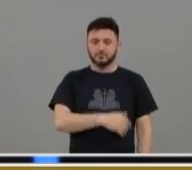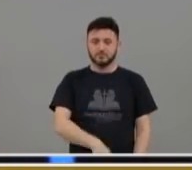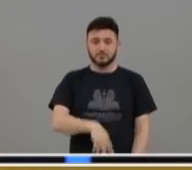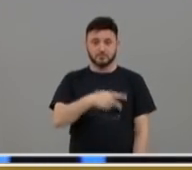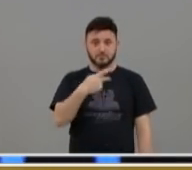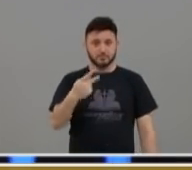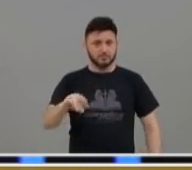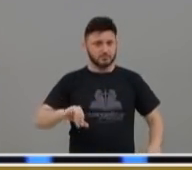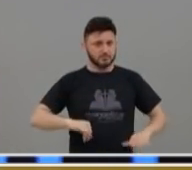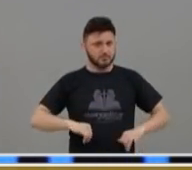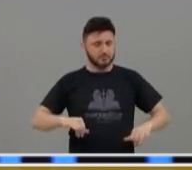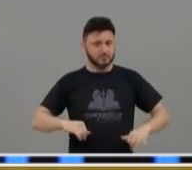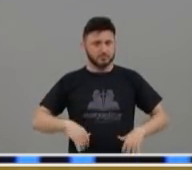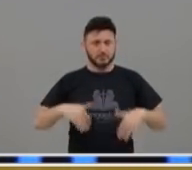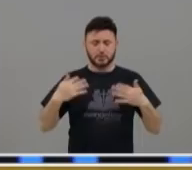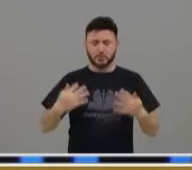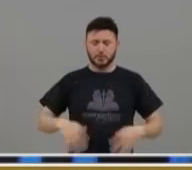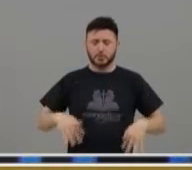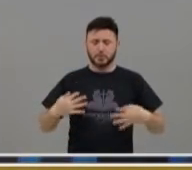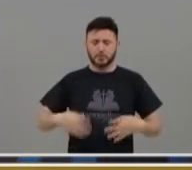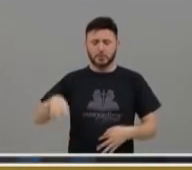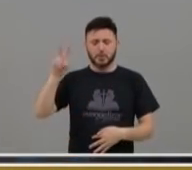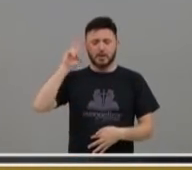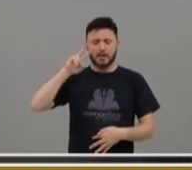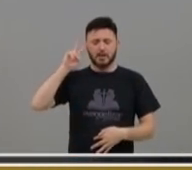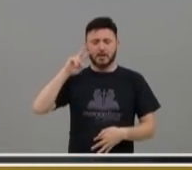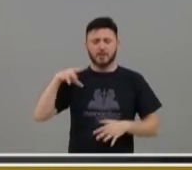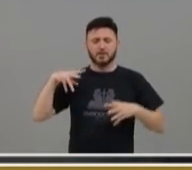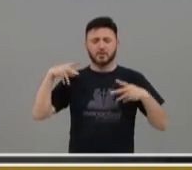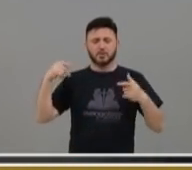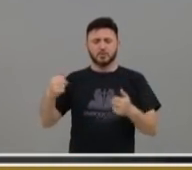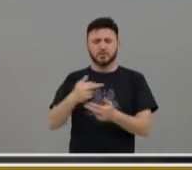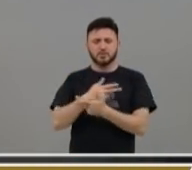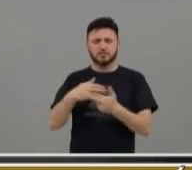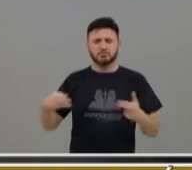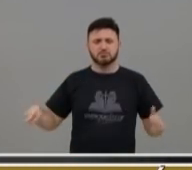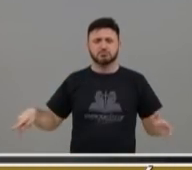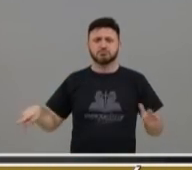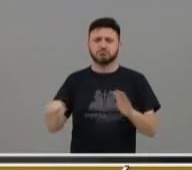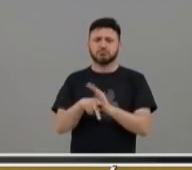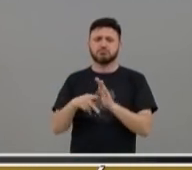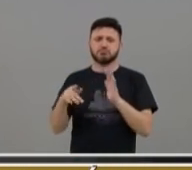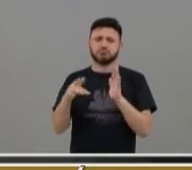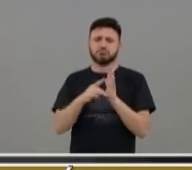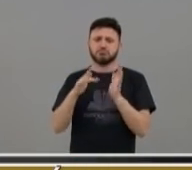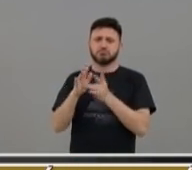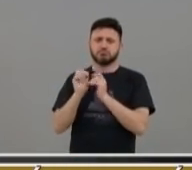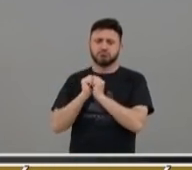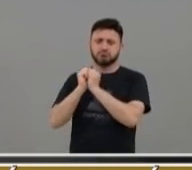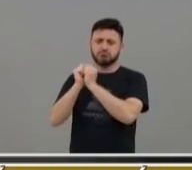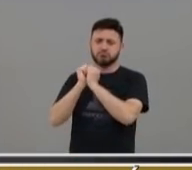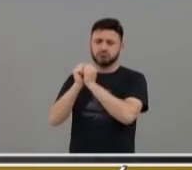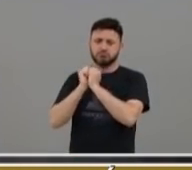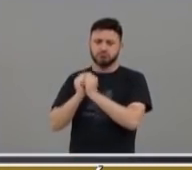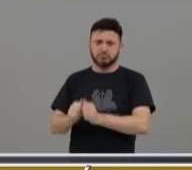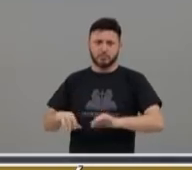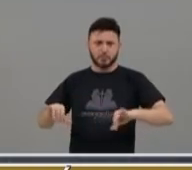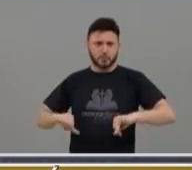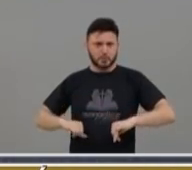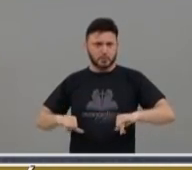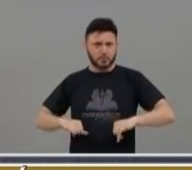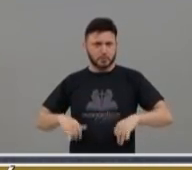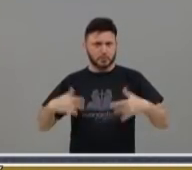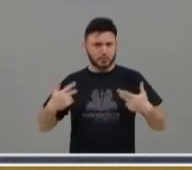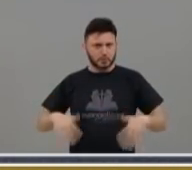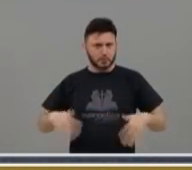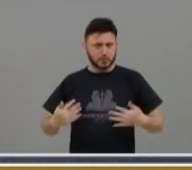suas dores, coloque as suas cruzes nas cruzes do Senhor. Não tem nenhuma dor tão